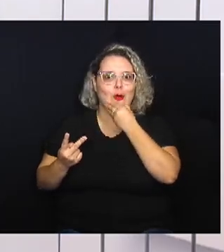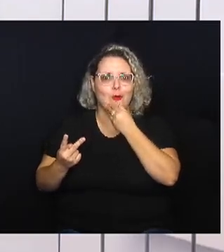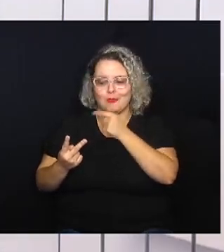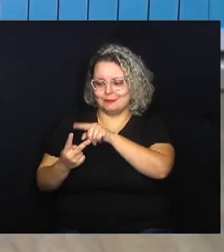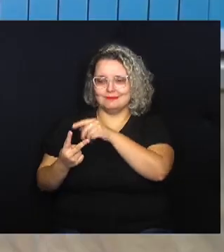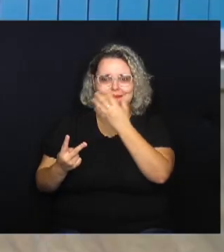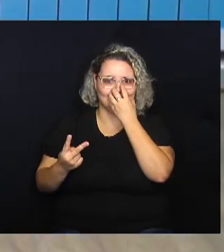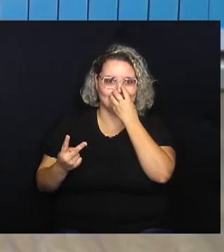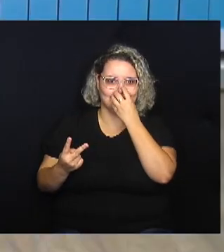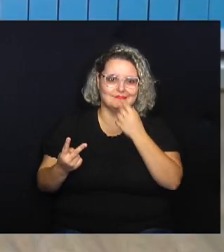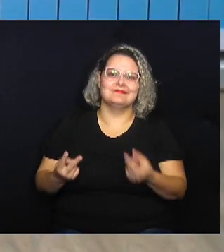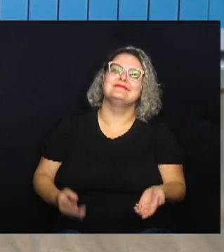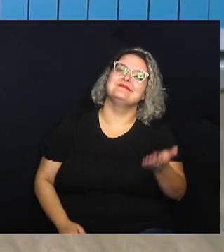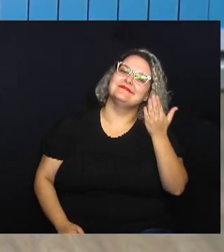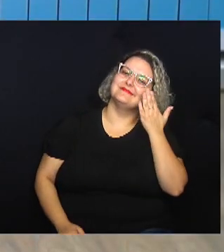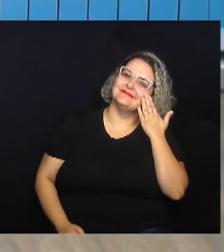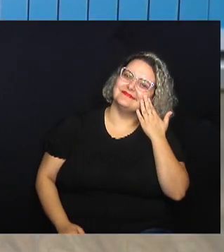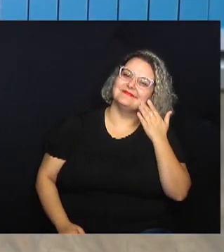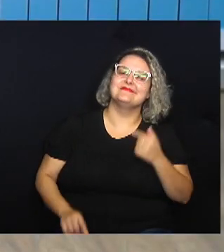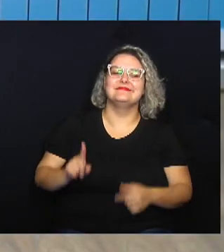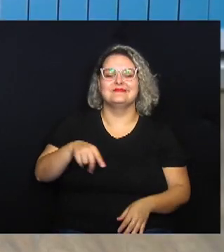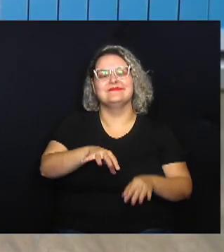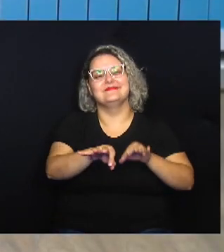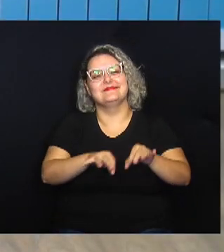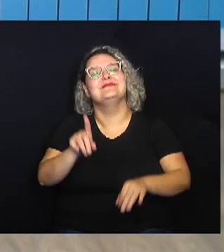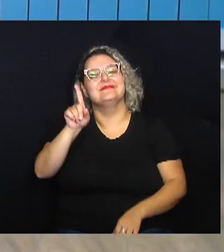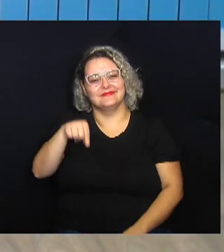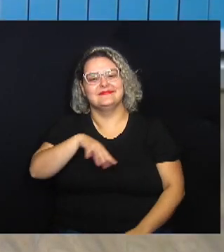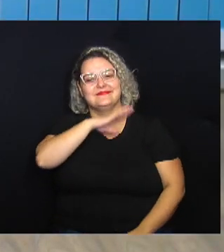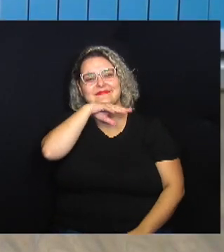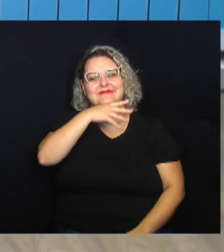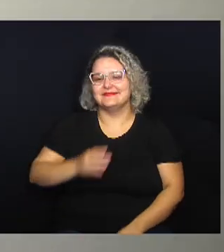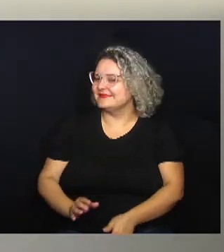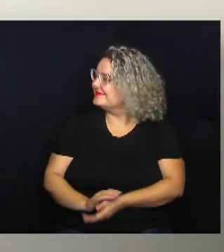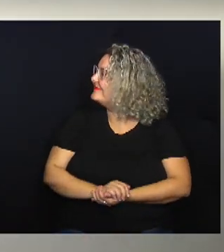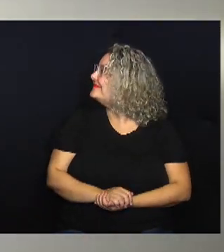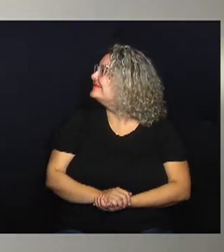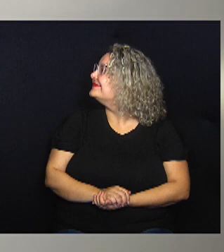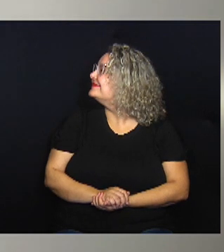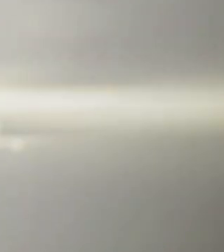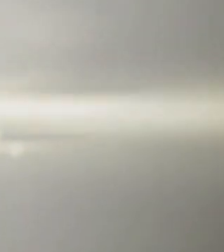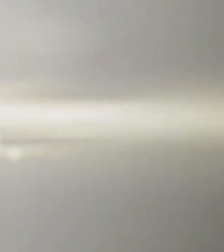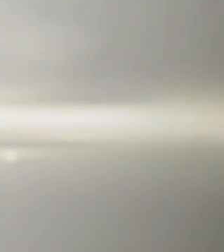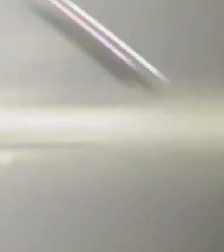você fica sabendo no nosso quadro é o bicho